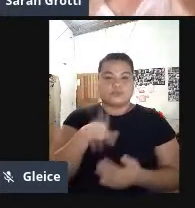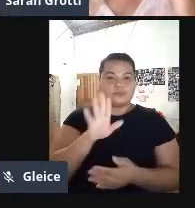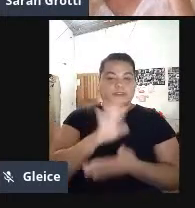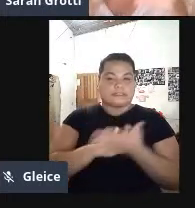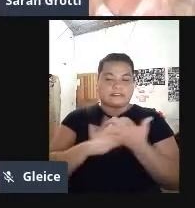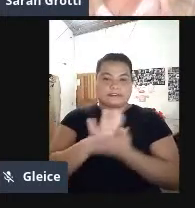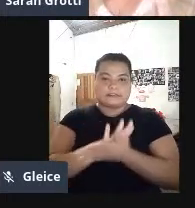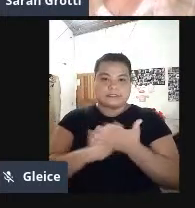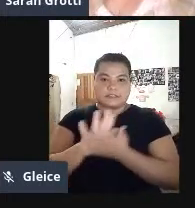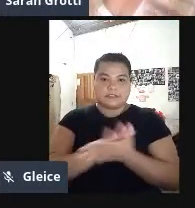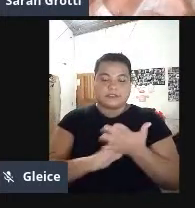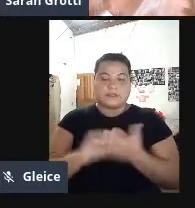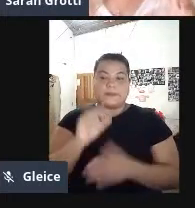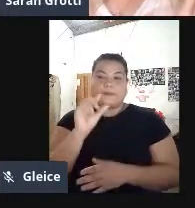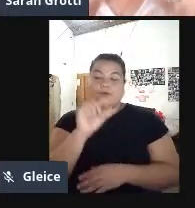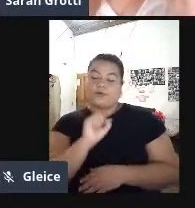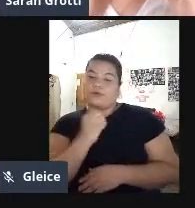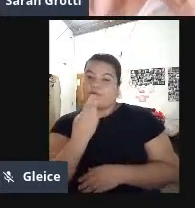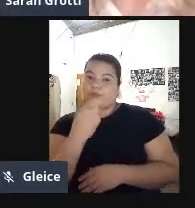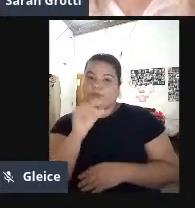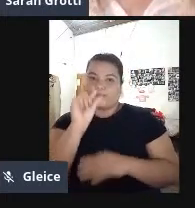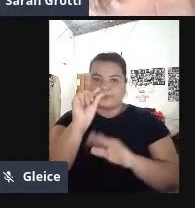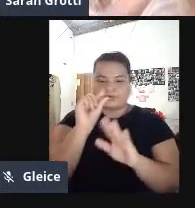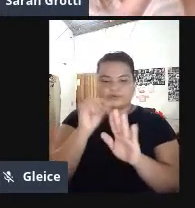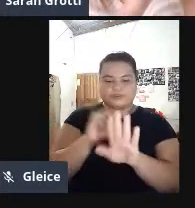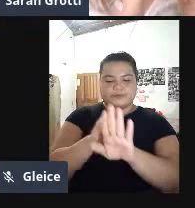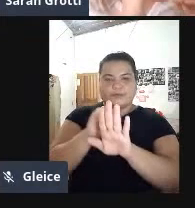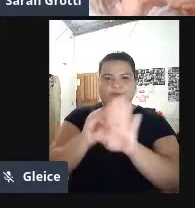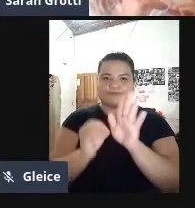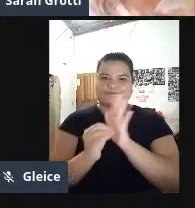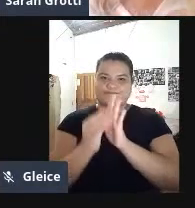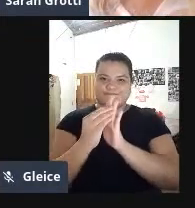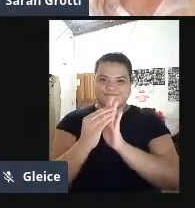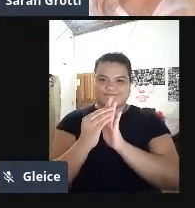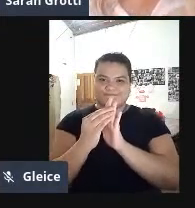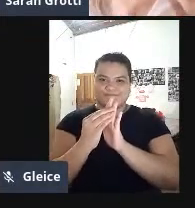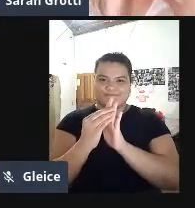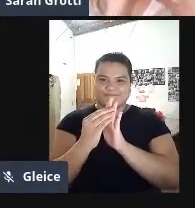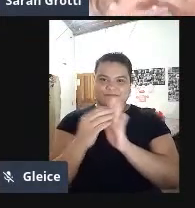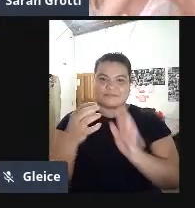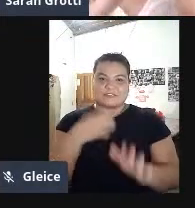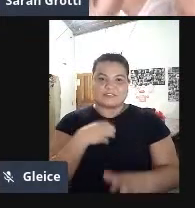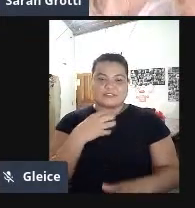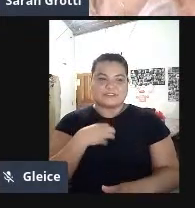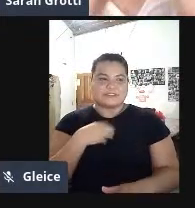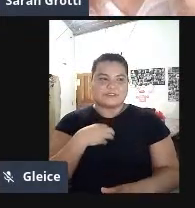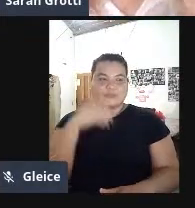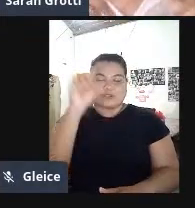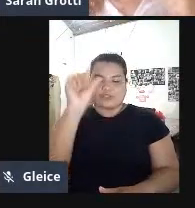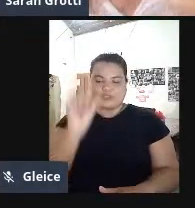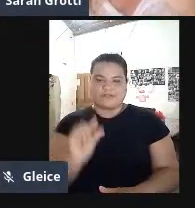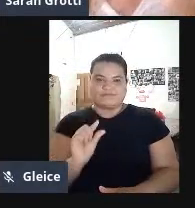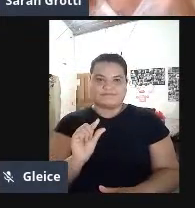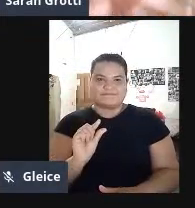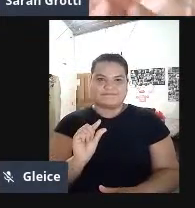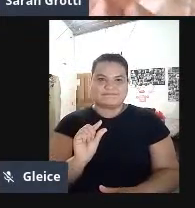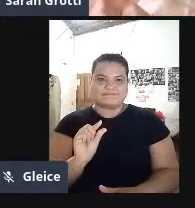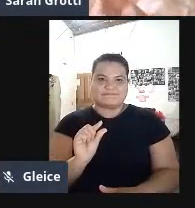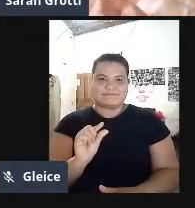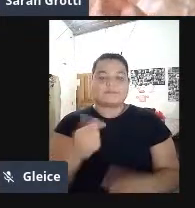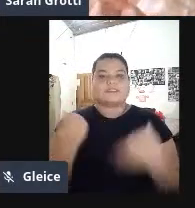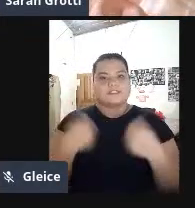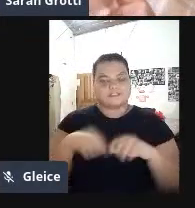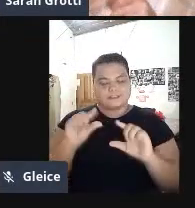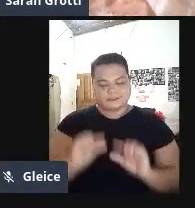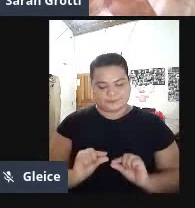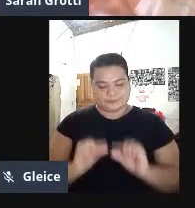ingerimos pouca proteína, o balanço nitrogenado diminui. E o que temos que fazer? Aumentar esse